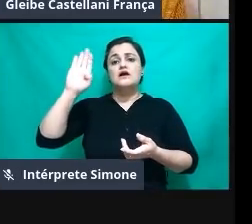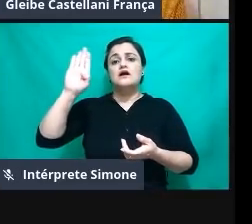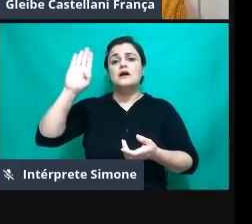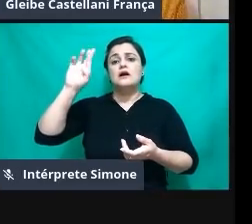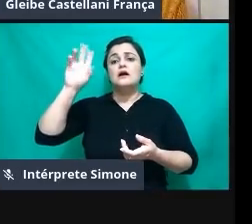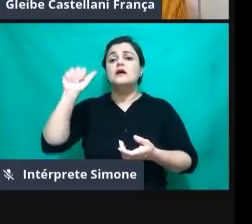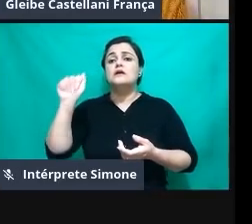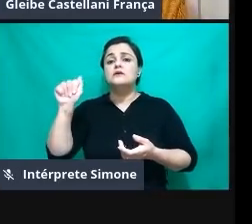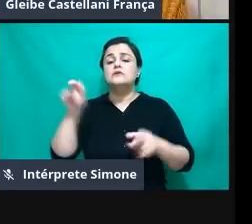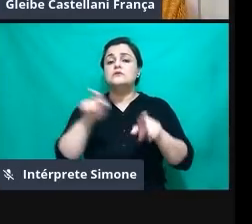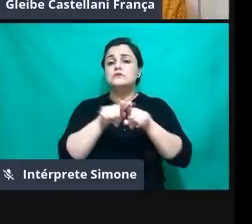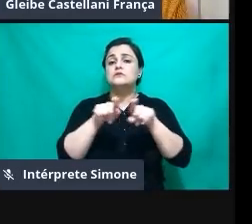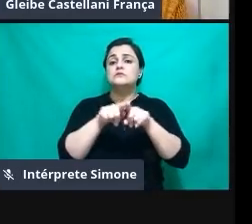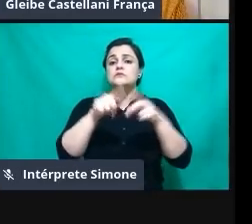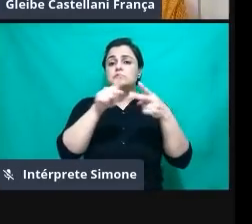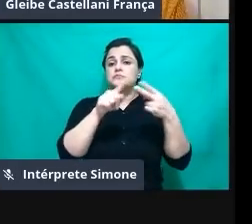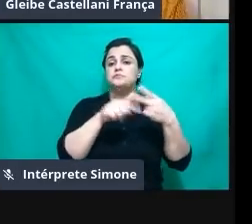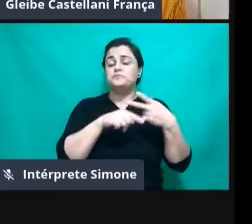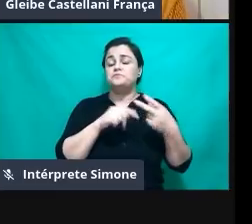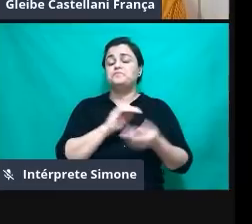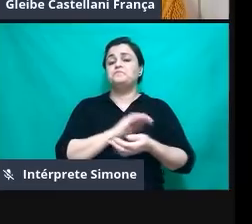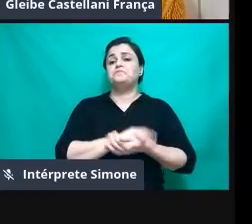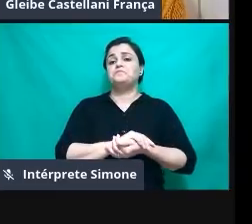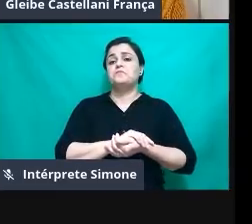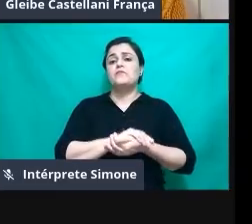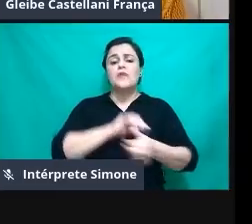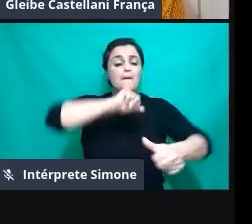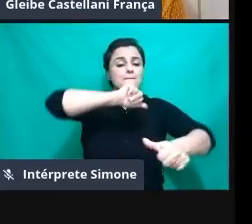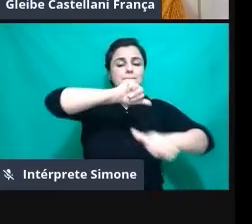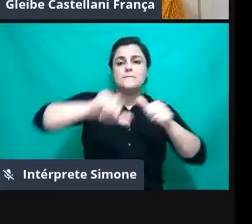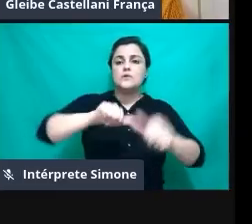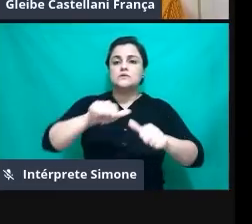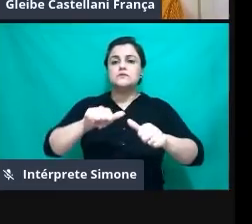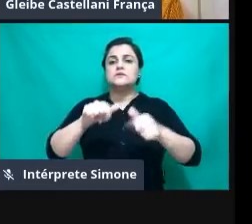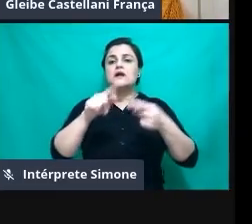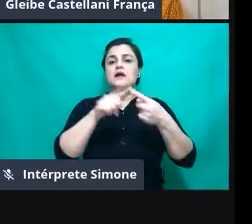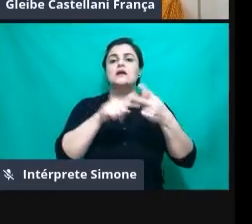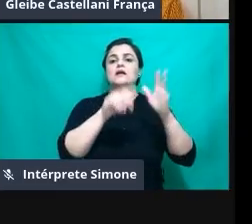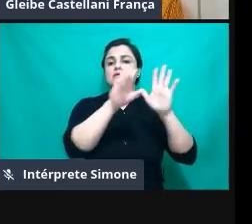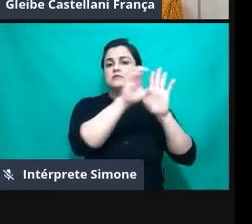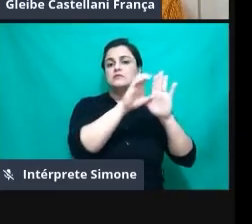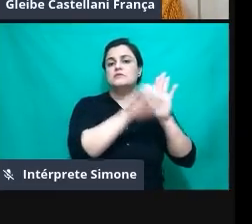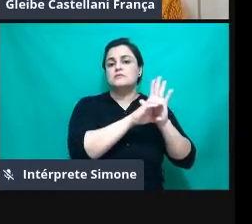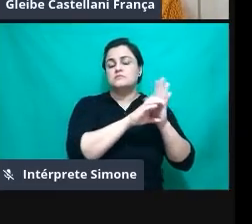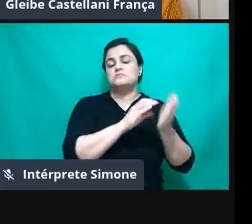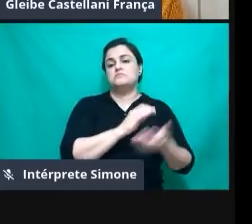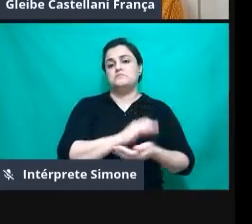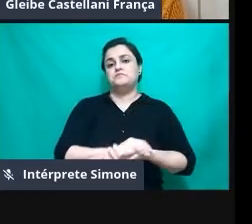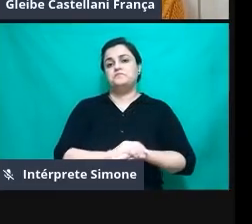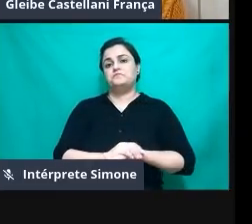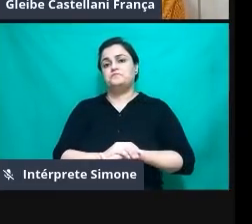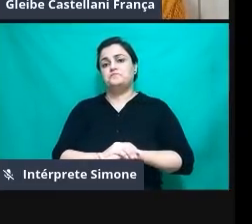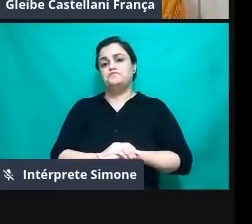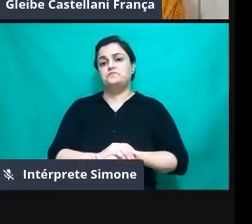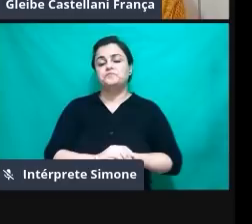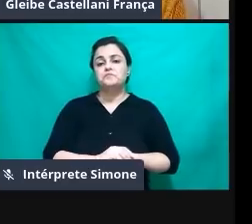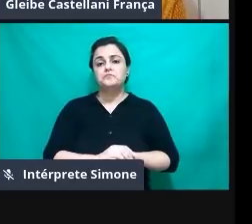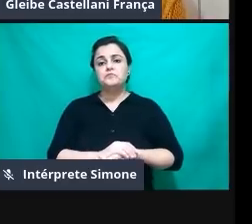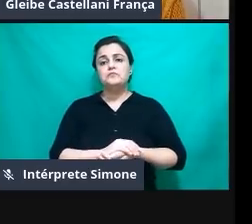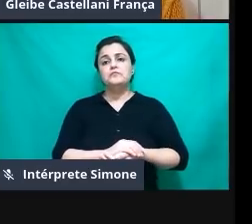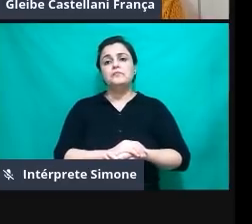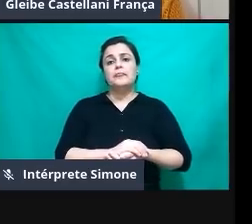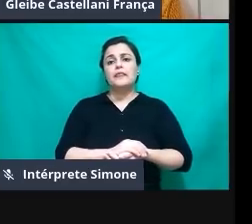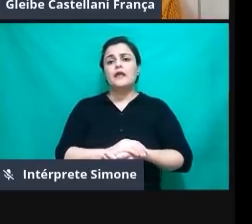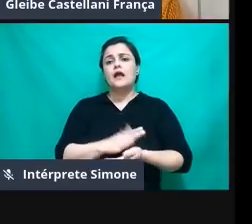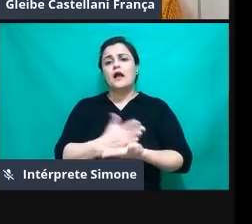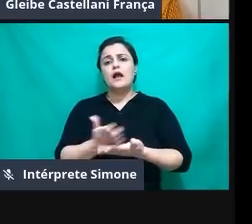matemática, foi a principal mudança, tá? E aí nós temos alguns aspectos também que foram colocados. Por exemplo,